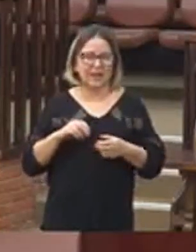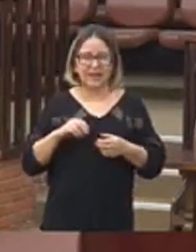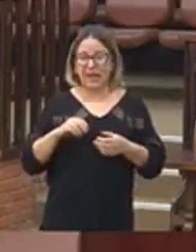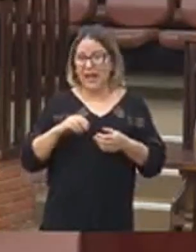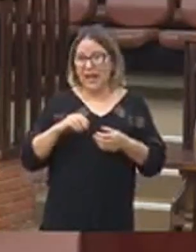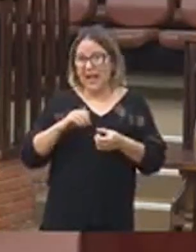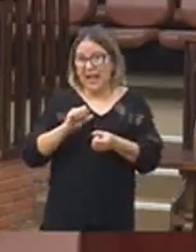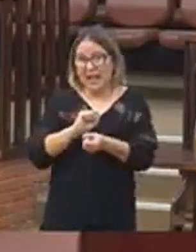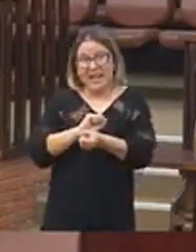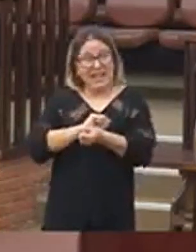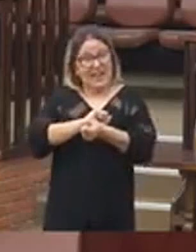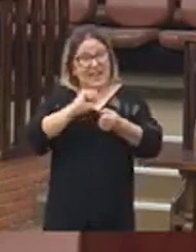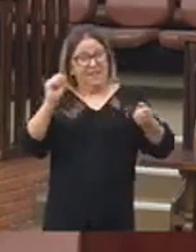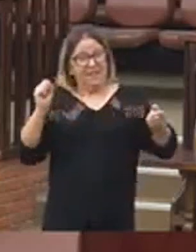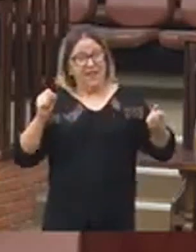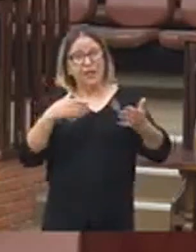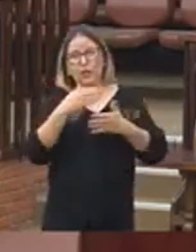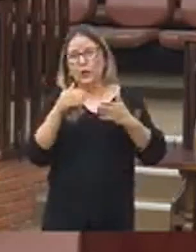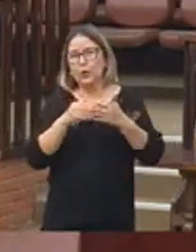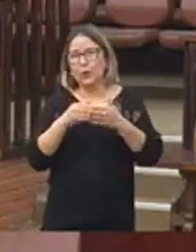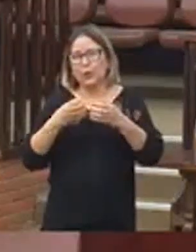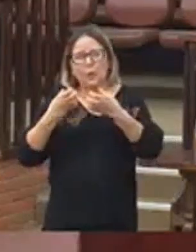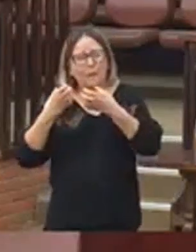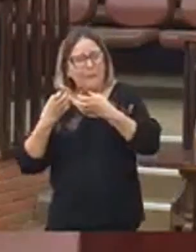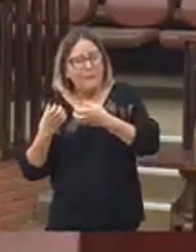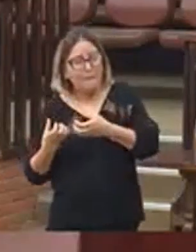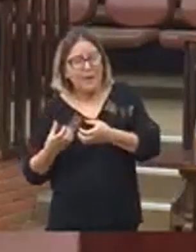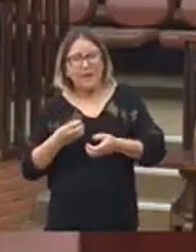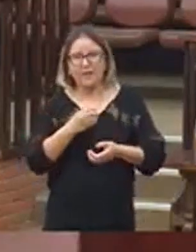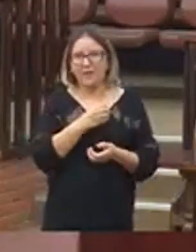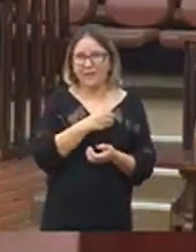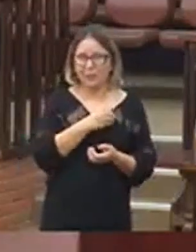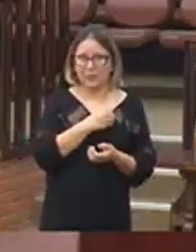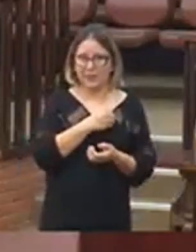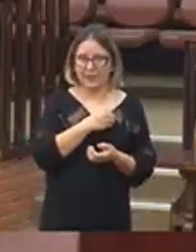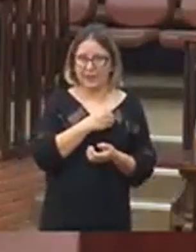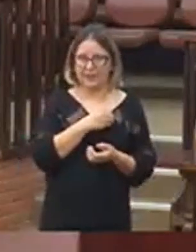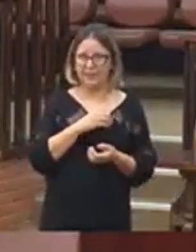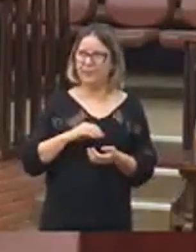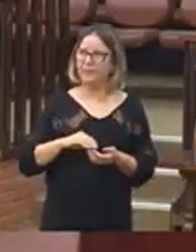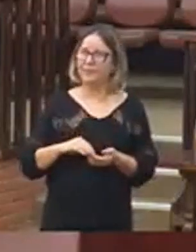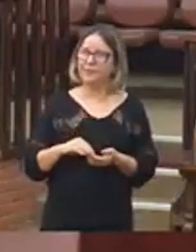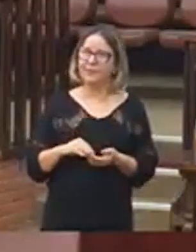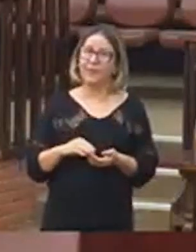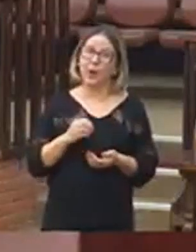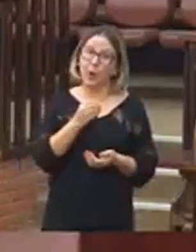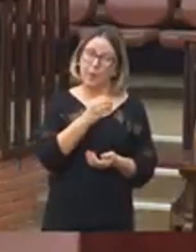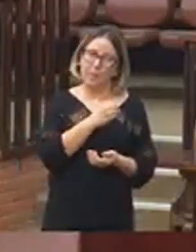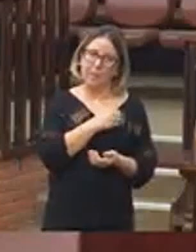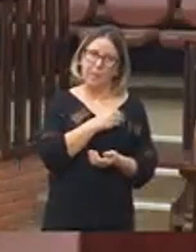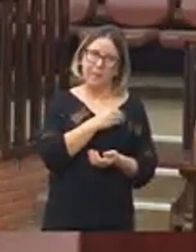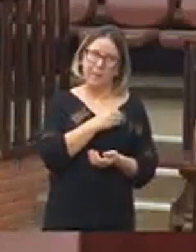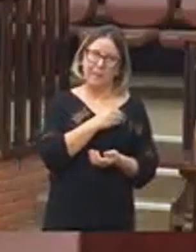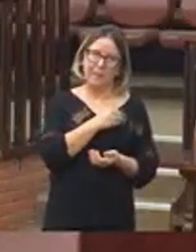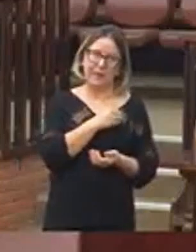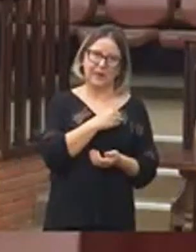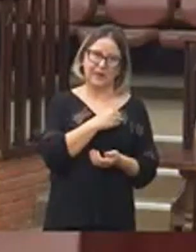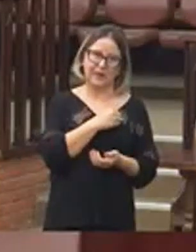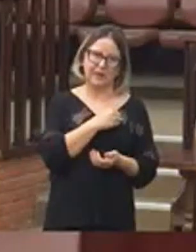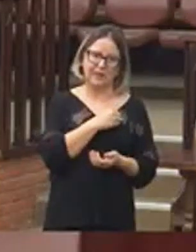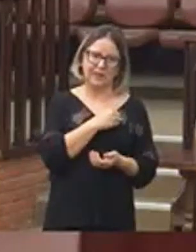desembaraçando-nos de todo o peso do pecado. Começa essa palavra pecado aqui a